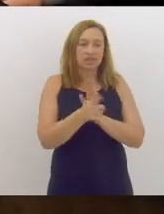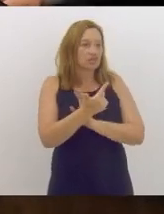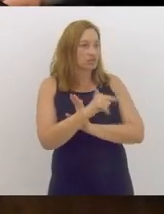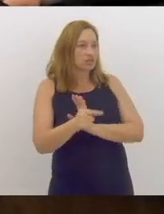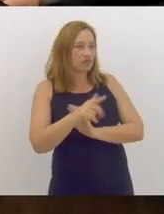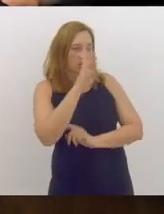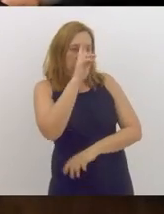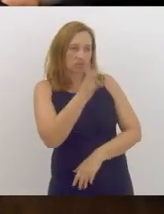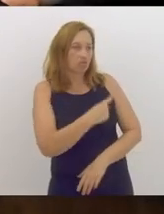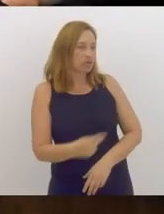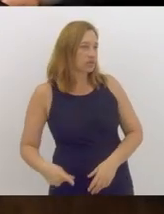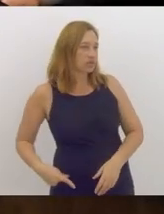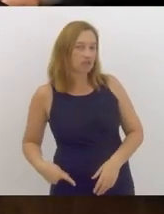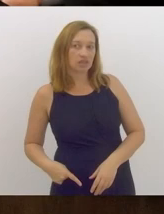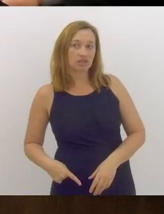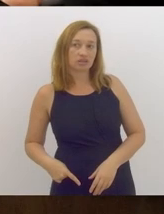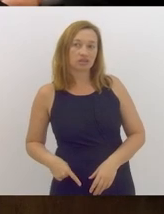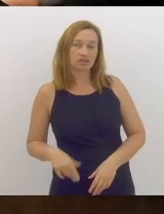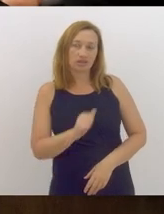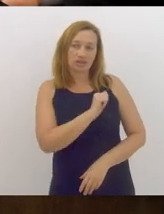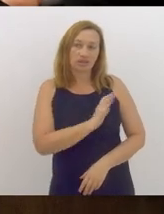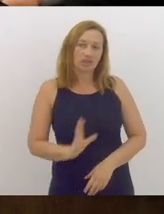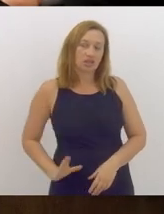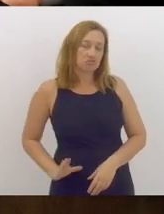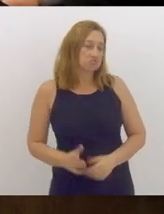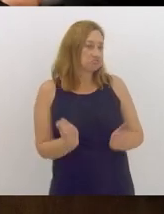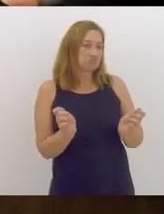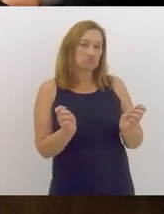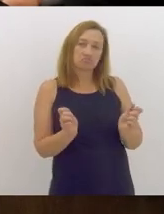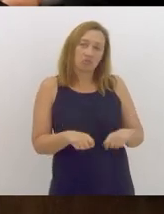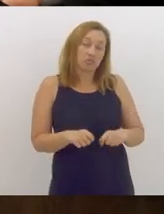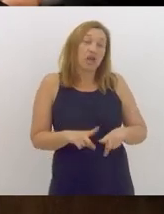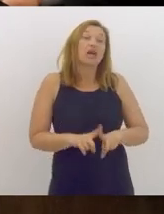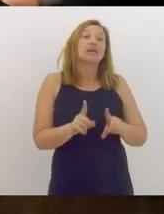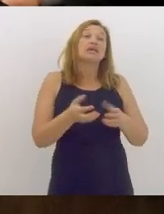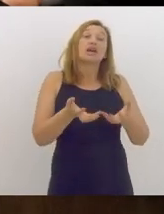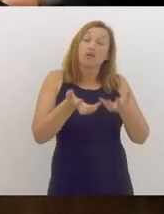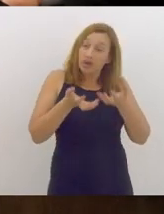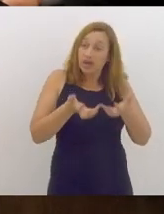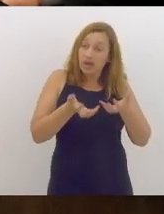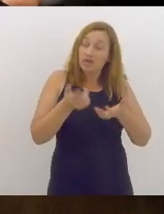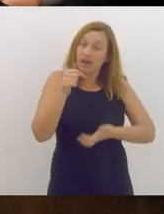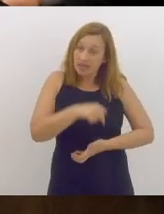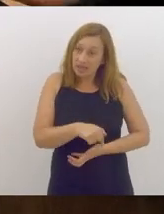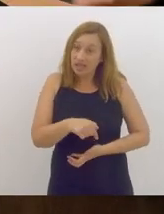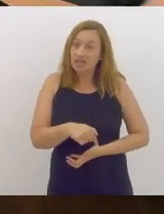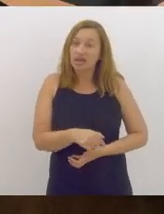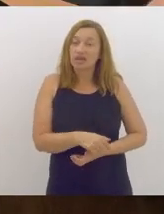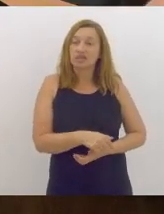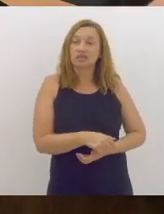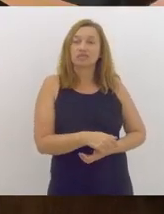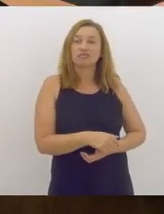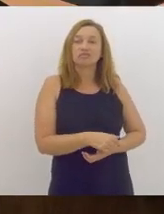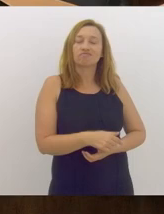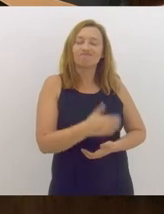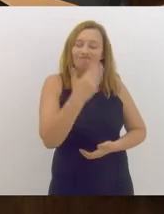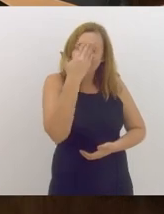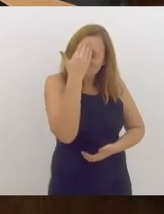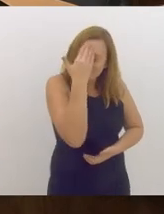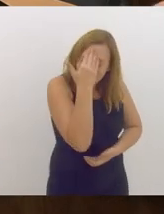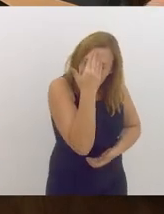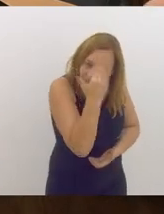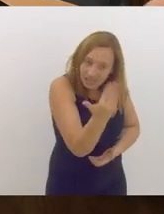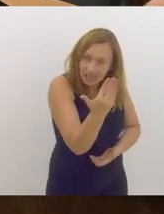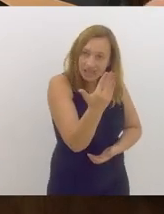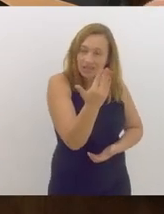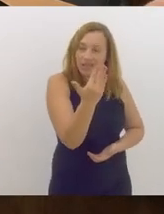meu presidente André Siciliano, isso não seria possível. Então, eu quero aqui fazer com muita devoção